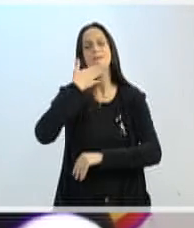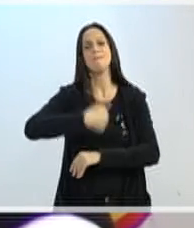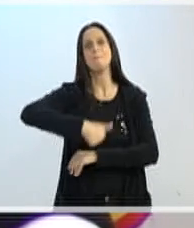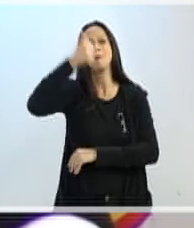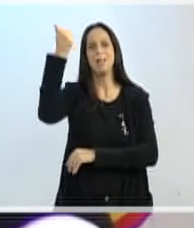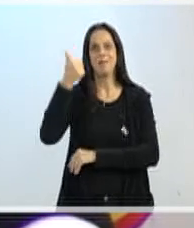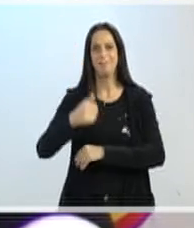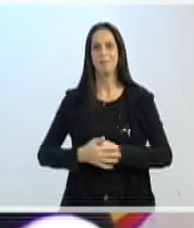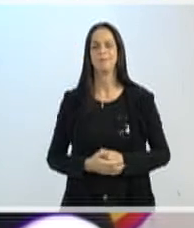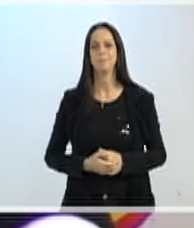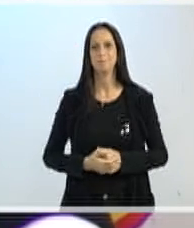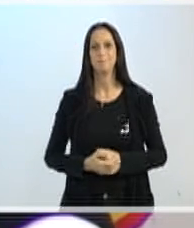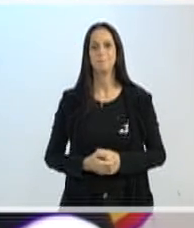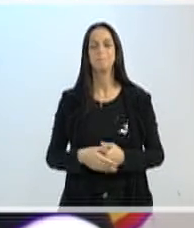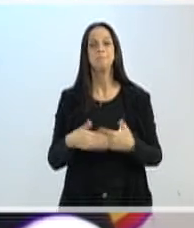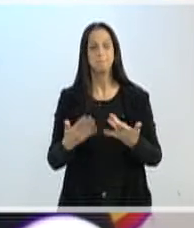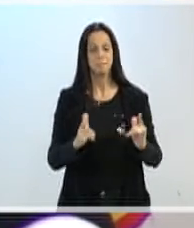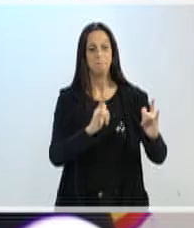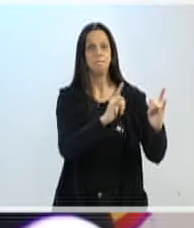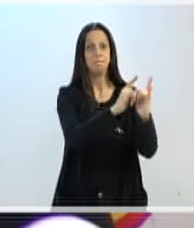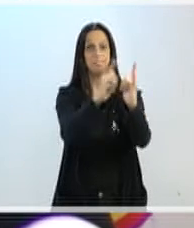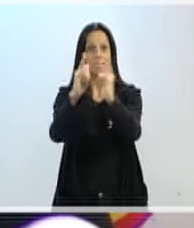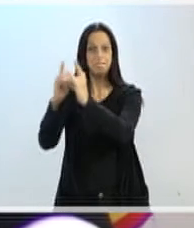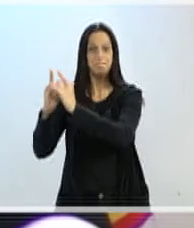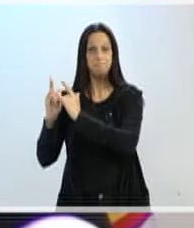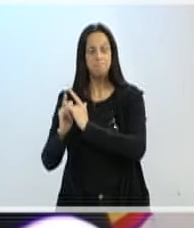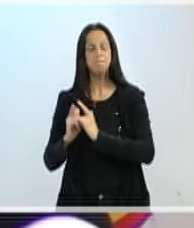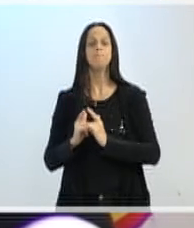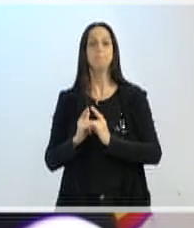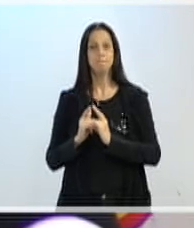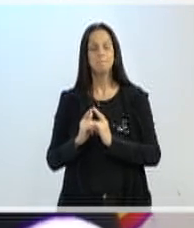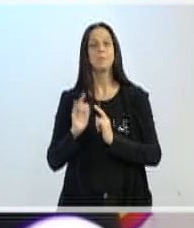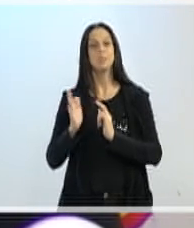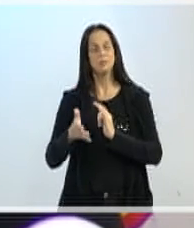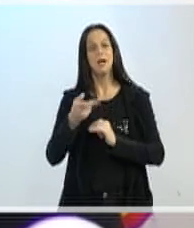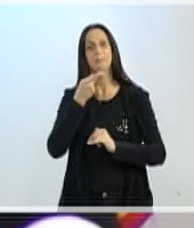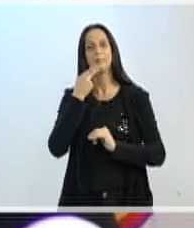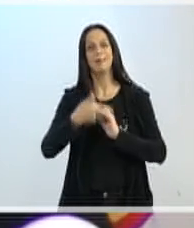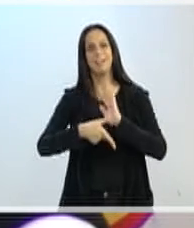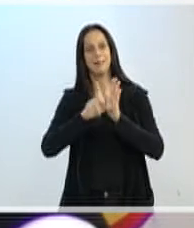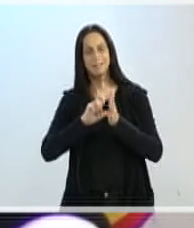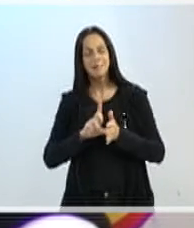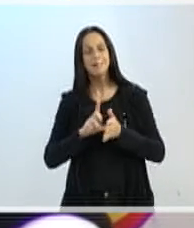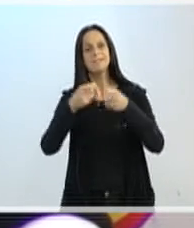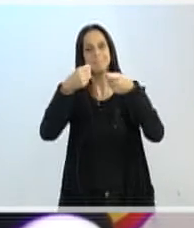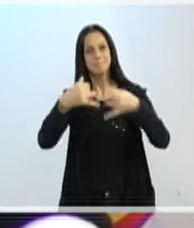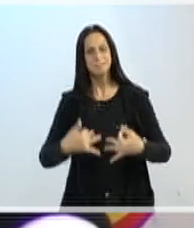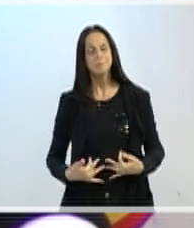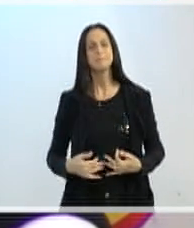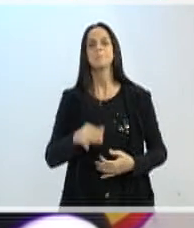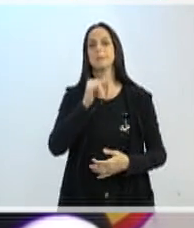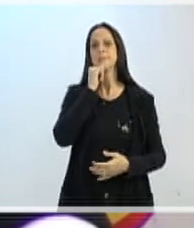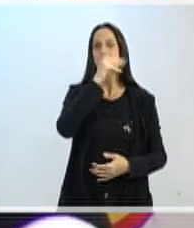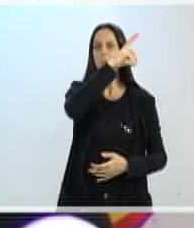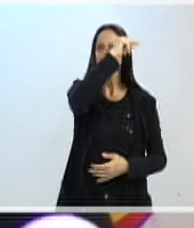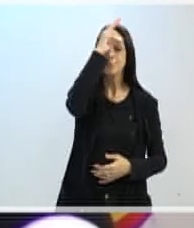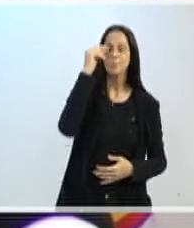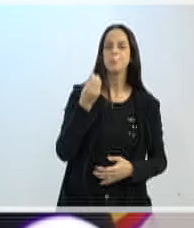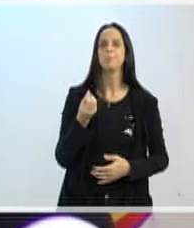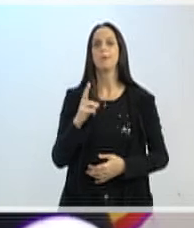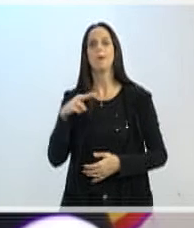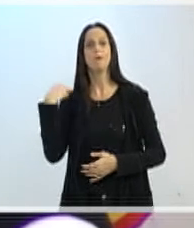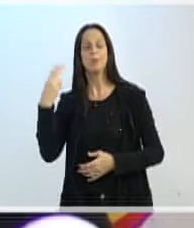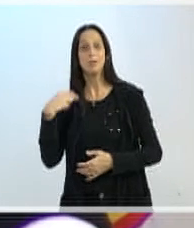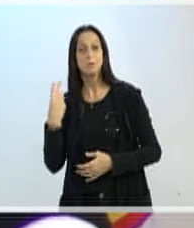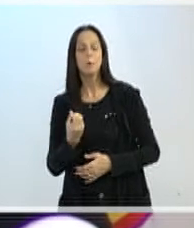cada projeto. As entidades mencionadas na minha fala e outras dos mais diversos segmentos, prefeituras, vereadores e até